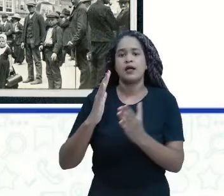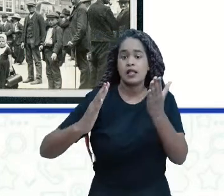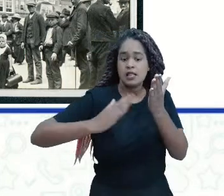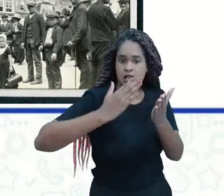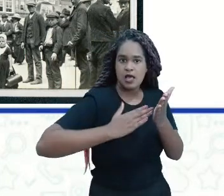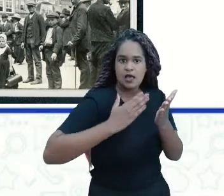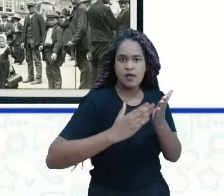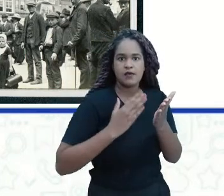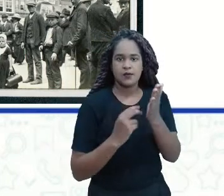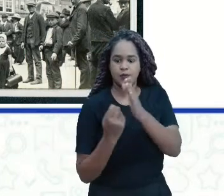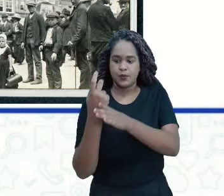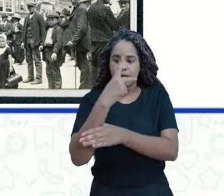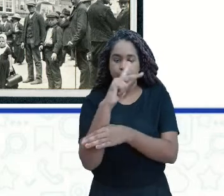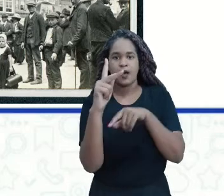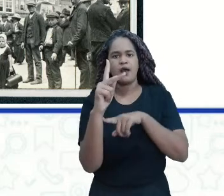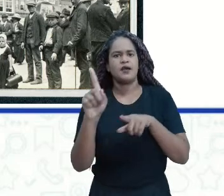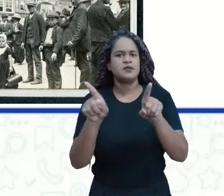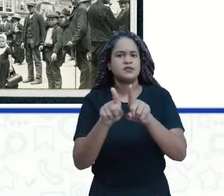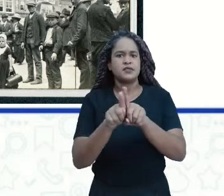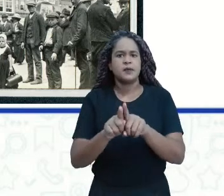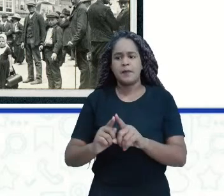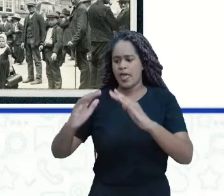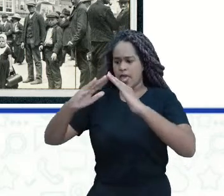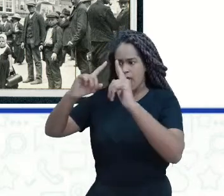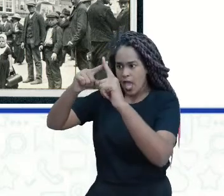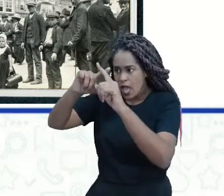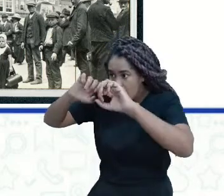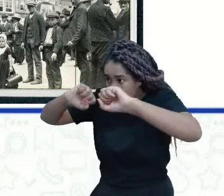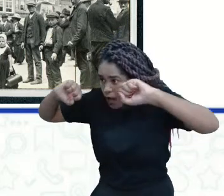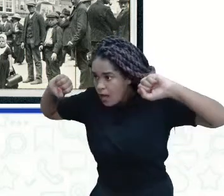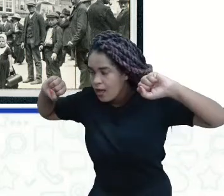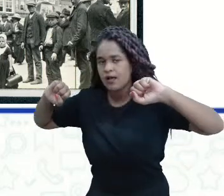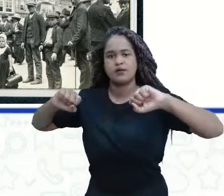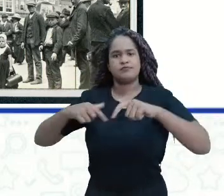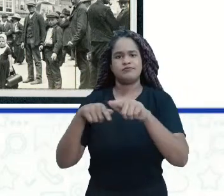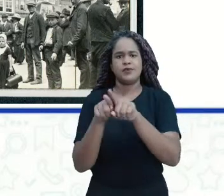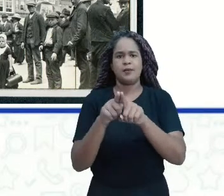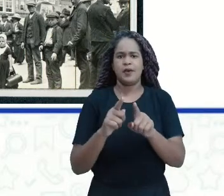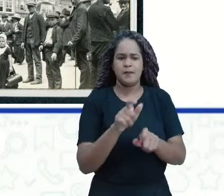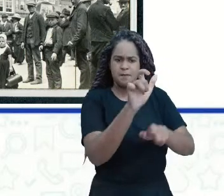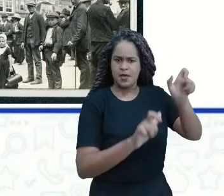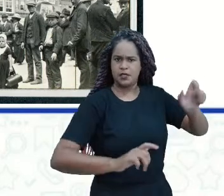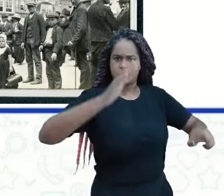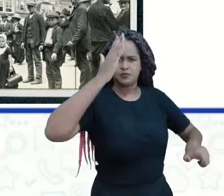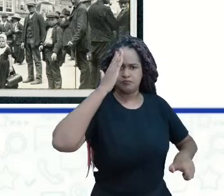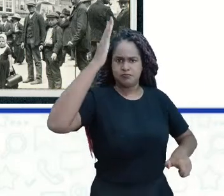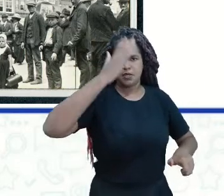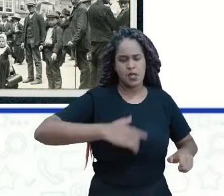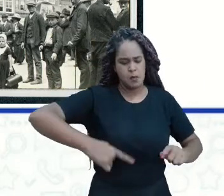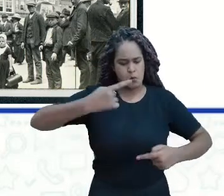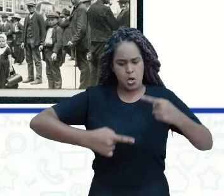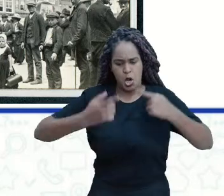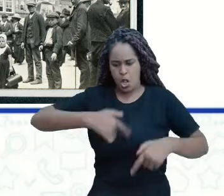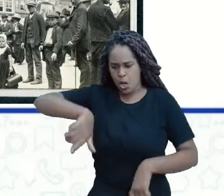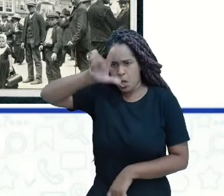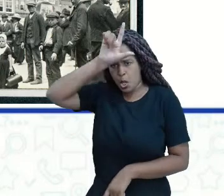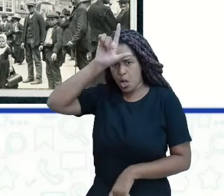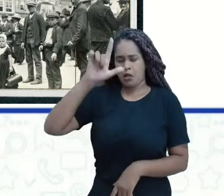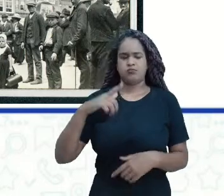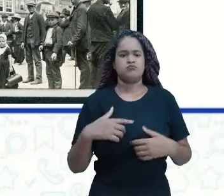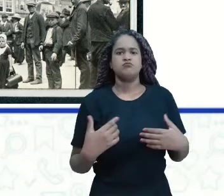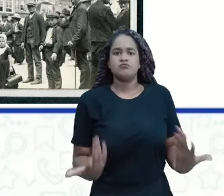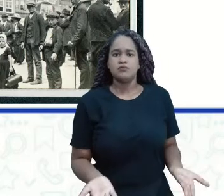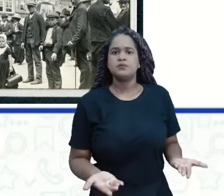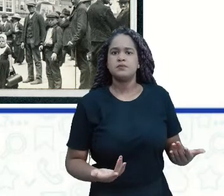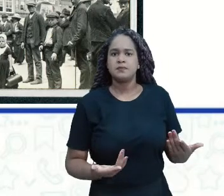botânica, seja os santos nas igrejas, as grandes personalidades, né, os políticos tinham seus bustos,